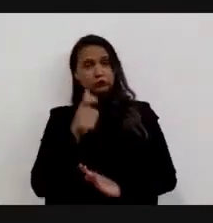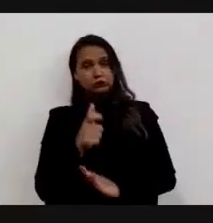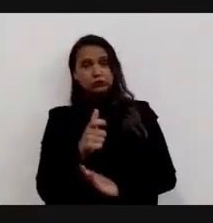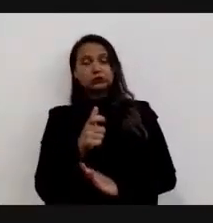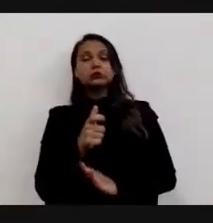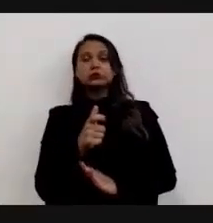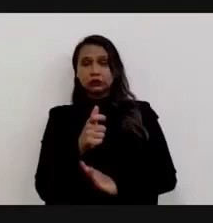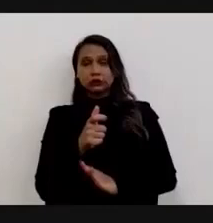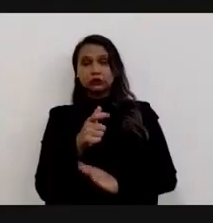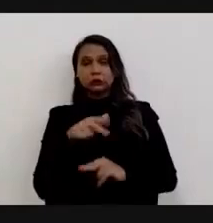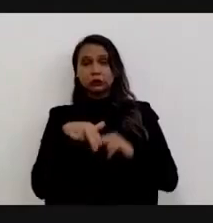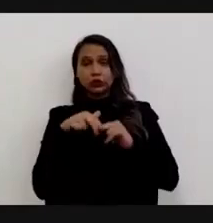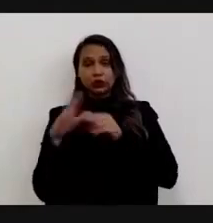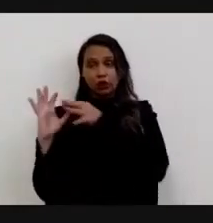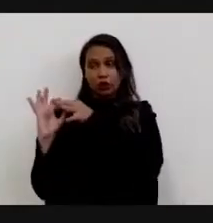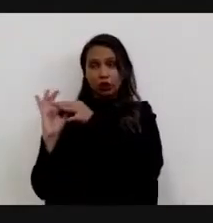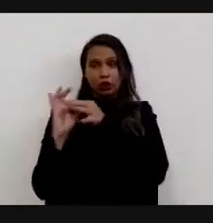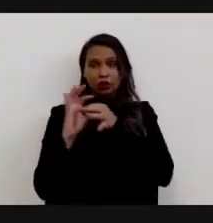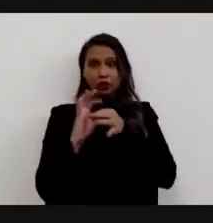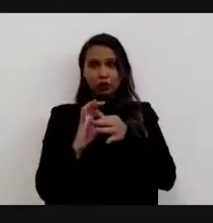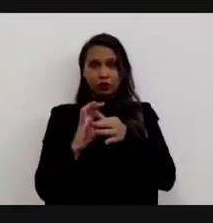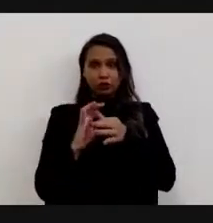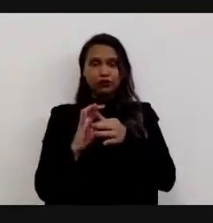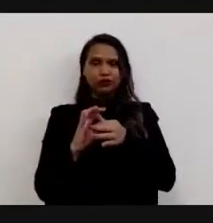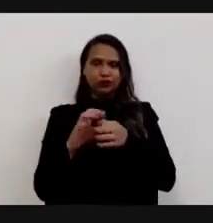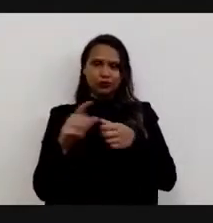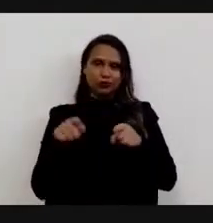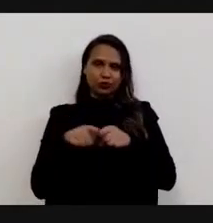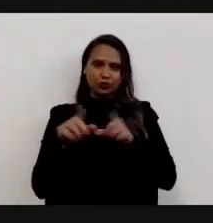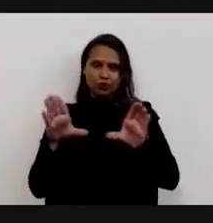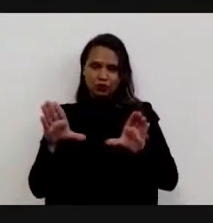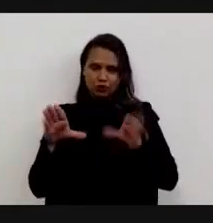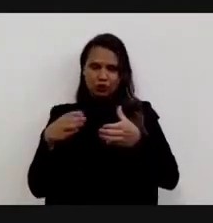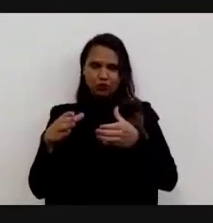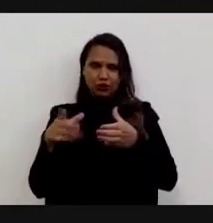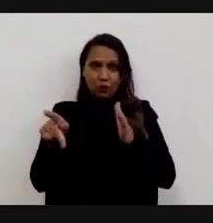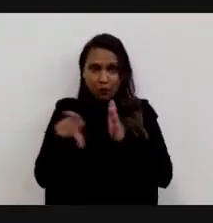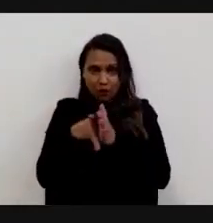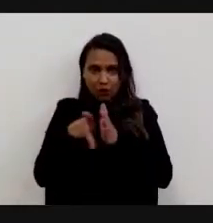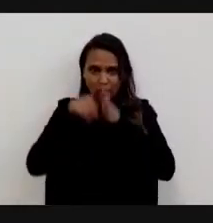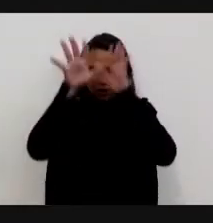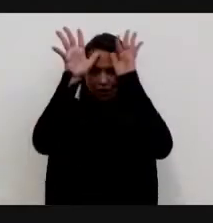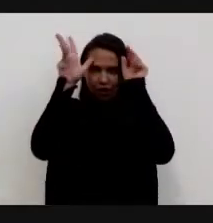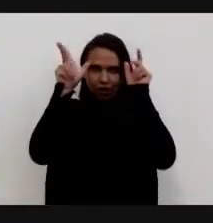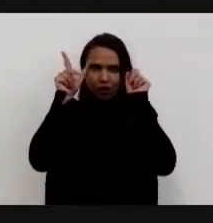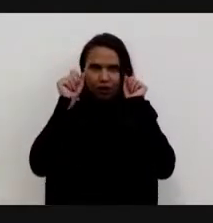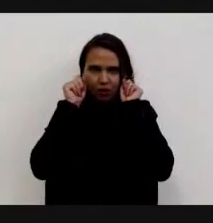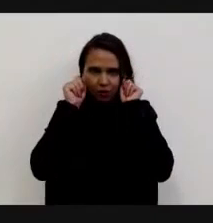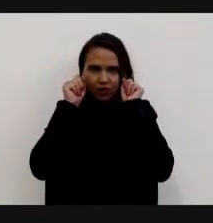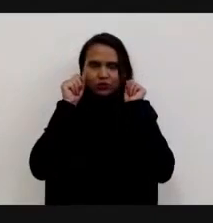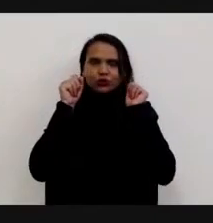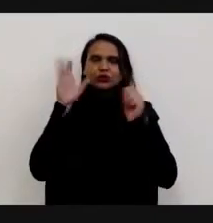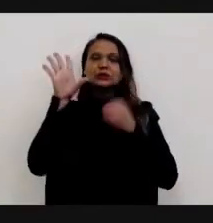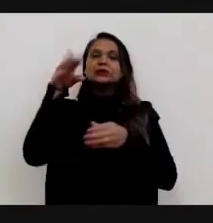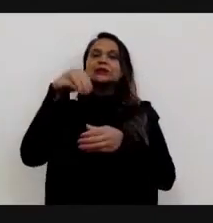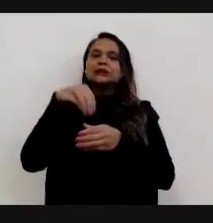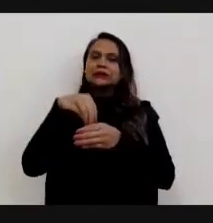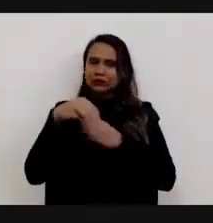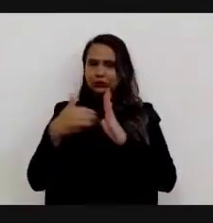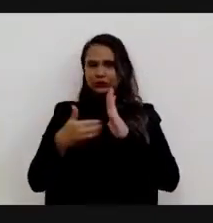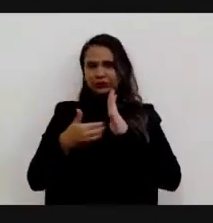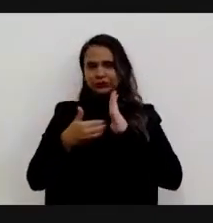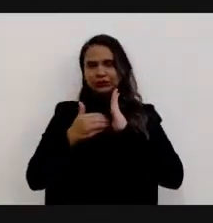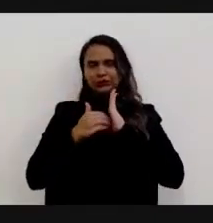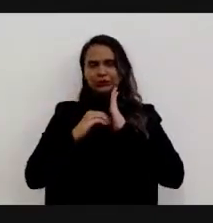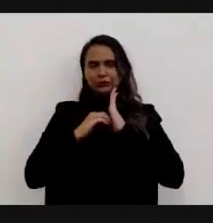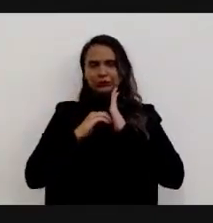sobretudo com o advento desse ano da criação da Comissão da Amazônia dos Povos Originários e Tradicionais dentro da Câmara dos